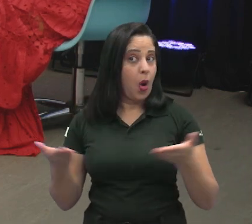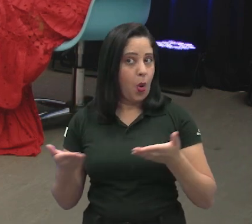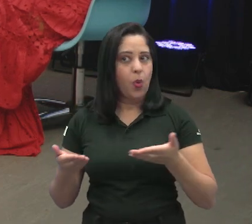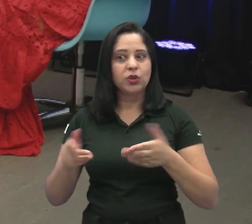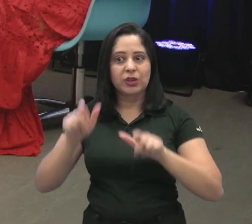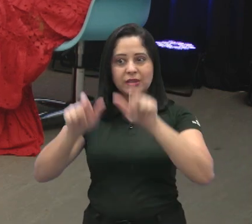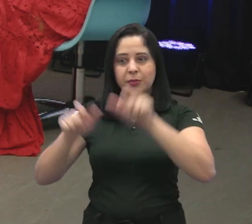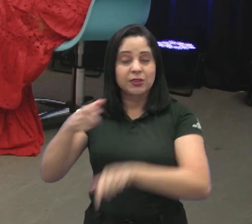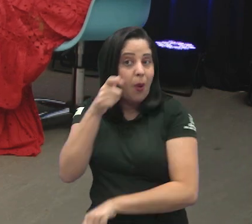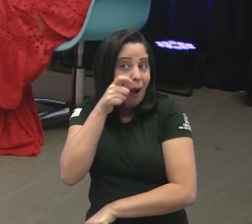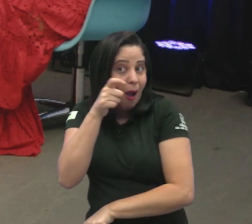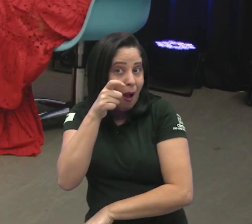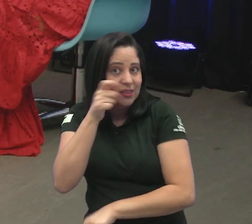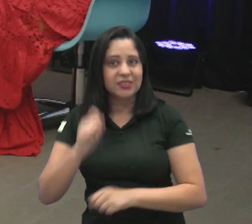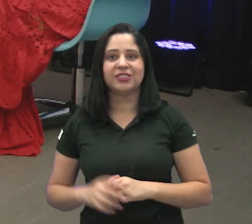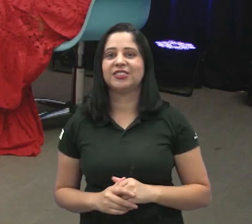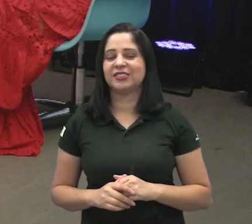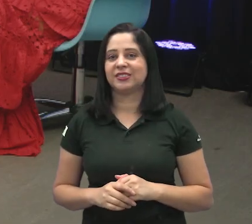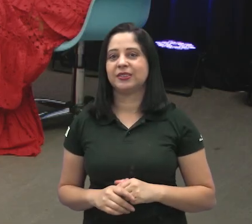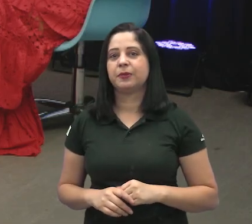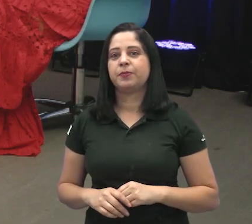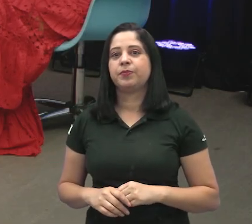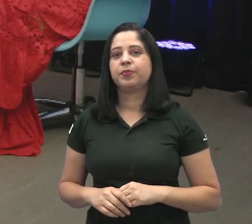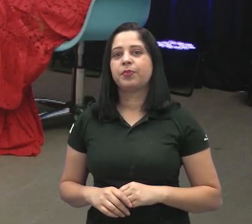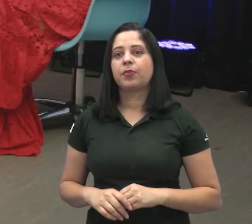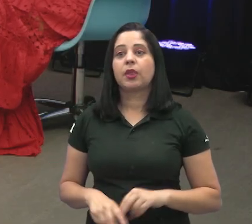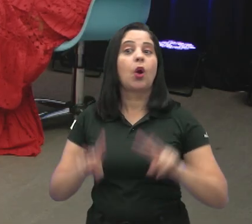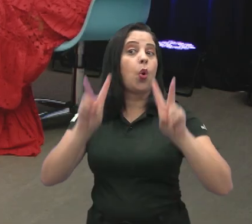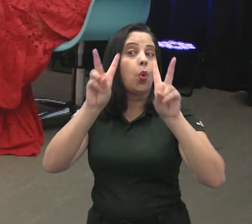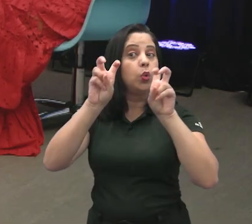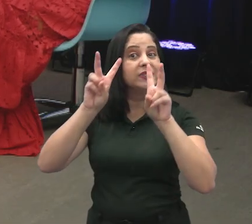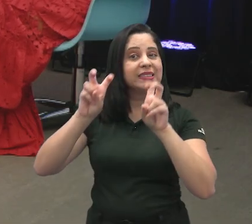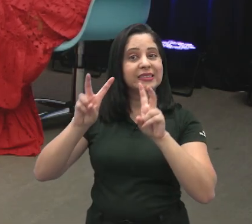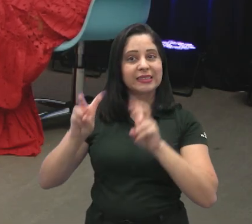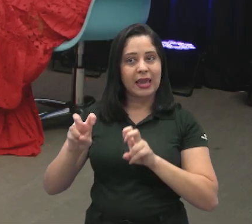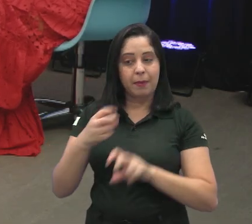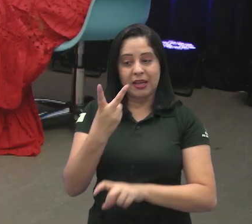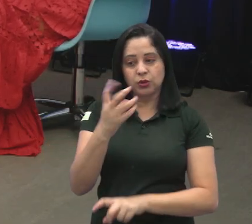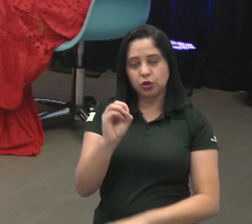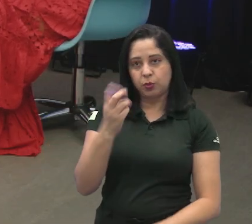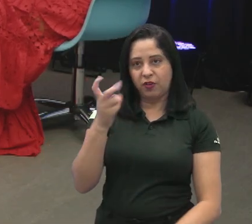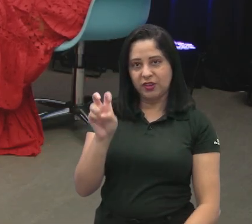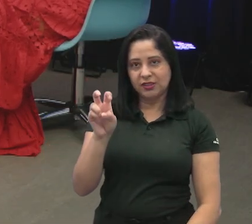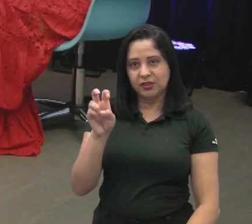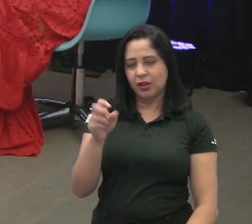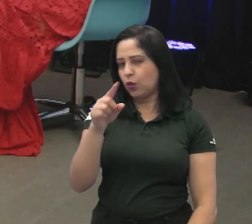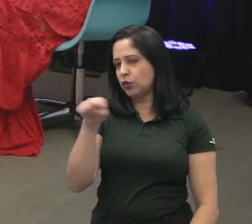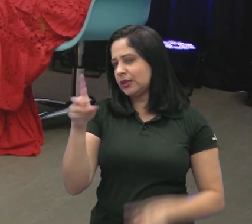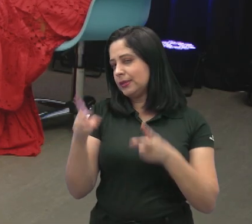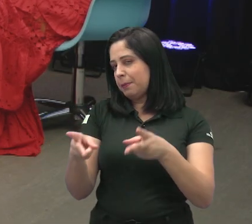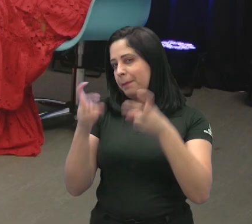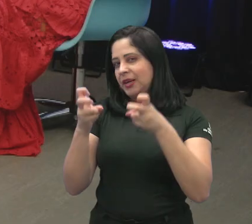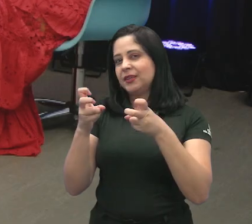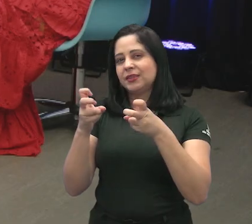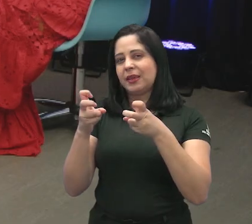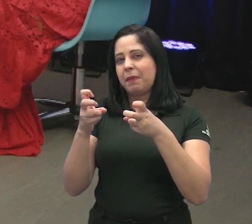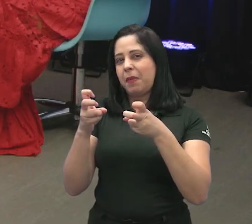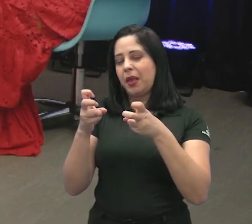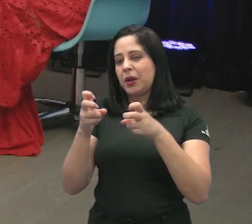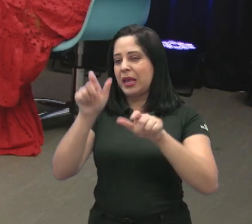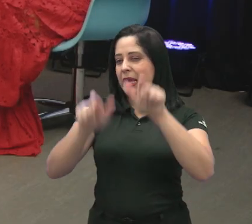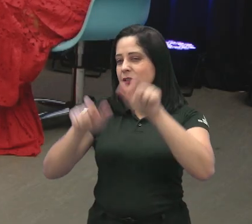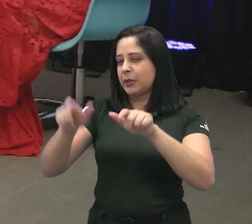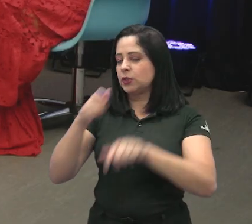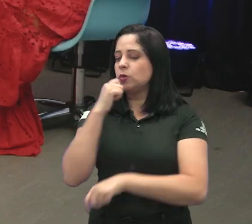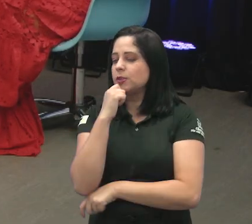dia. Gente, fala um pouquinho pra gente o seguinte: quais os temas de 2025 vocês perceberam que despertou mais